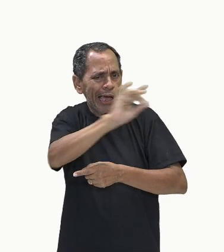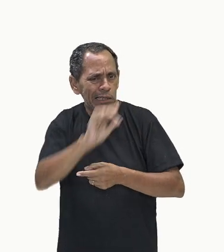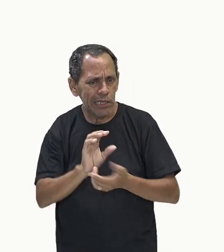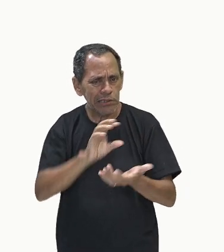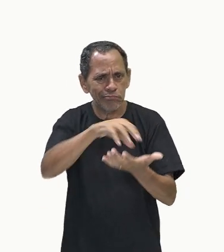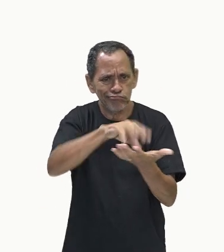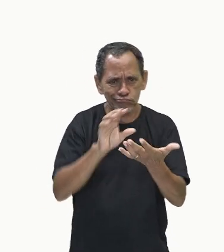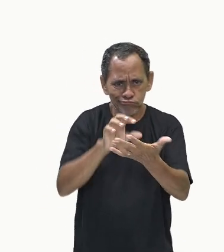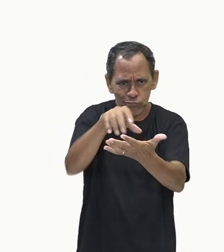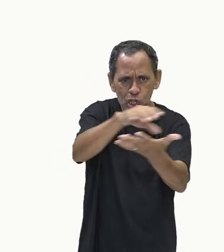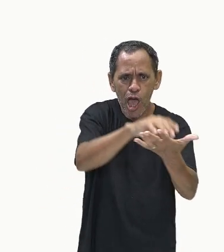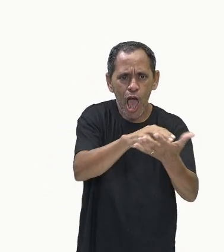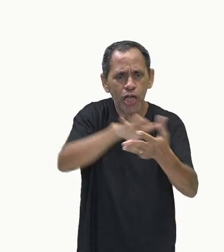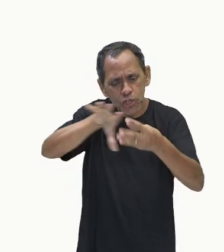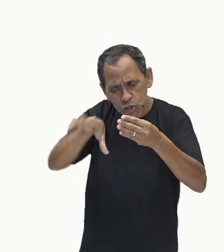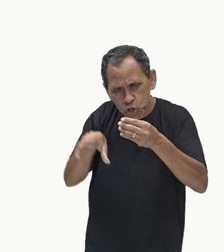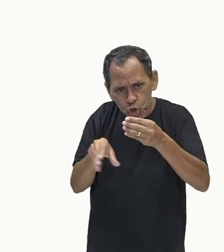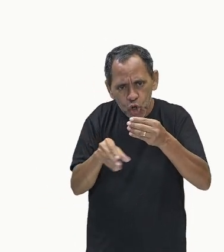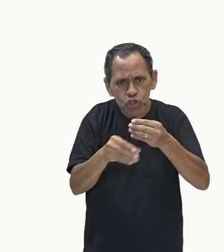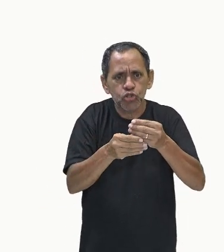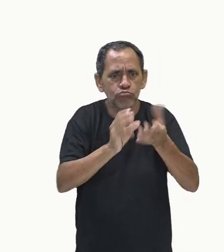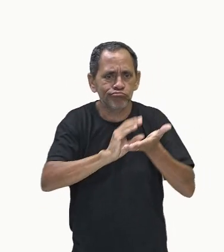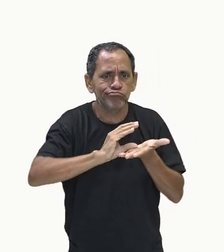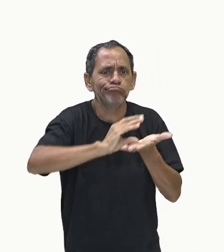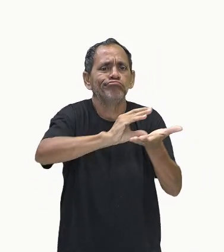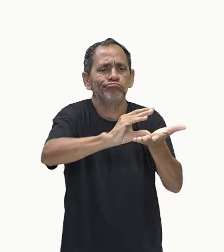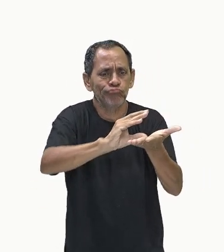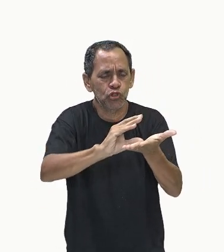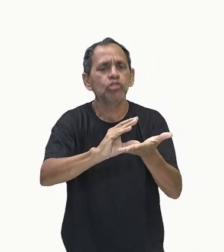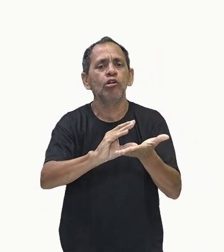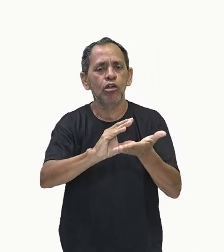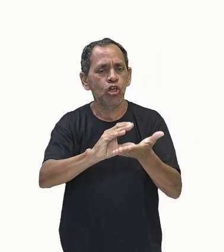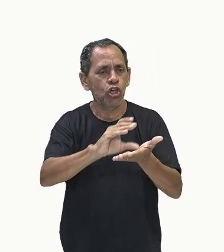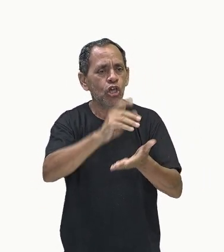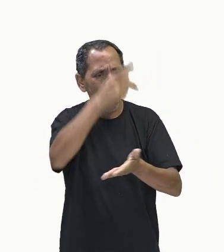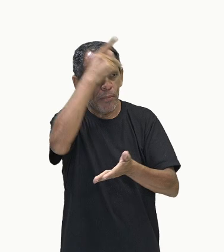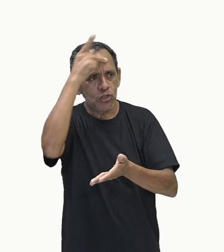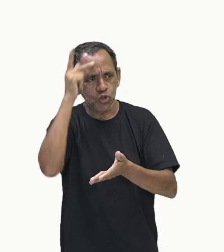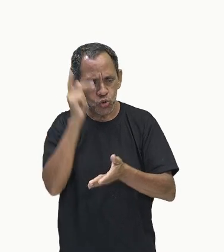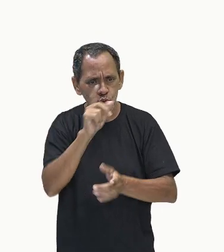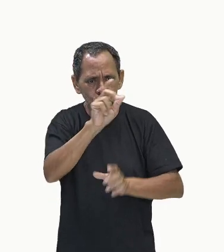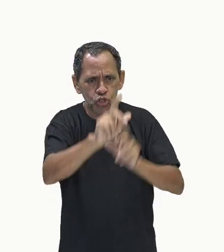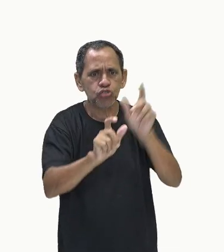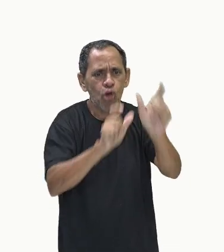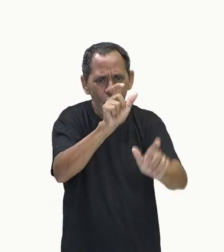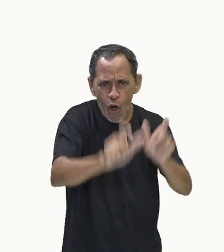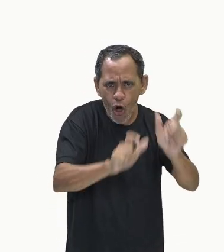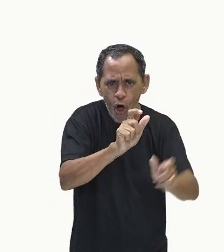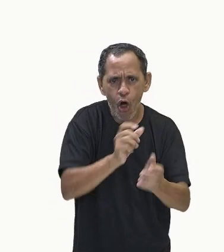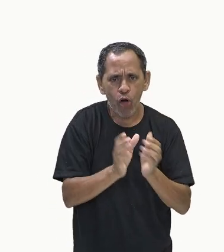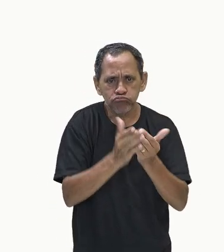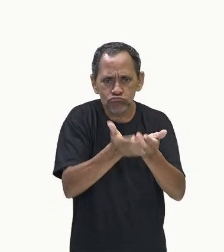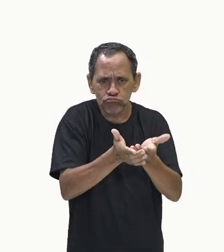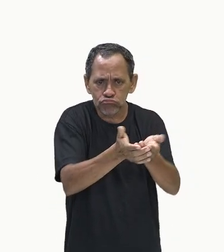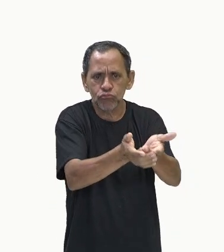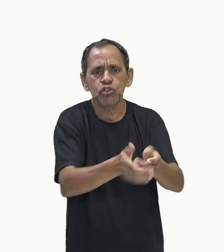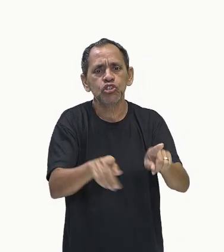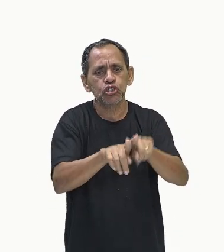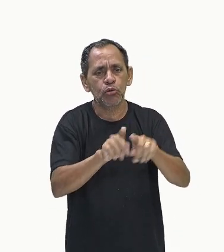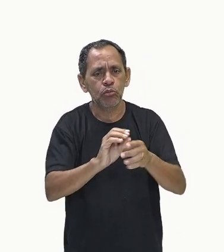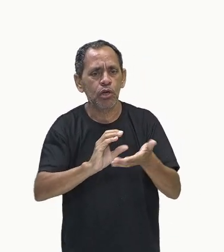vai contribuir, ela vai mandar, então, soldados, navios e dinheiro para um tesouro